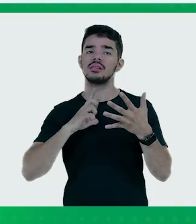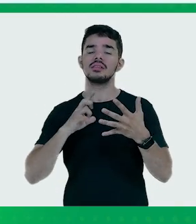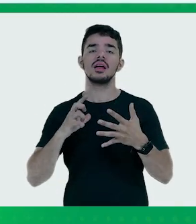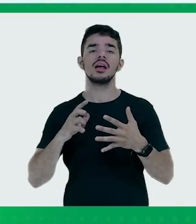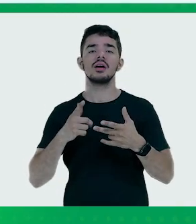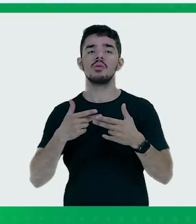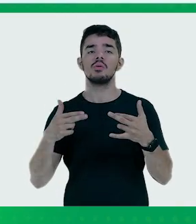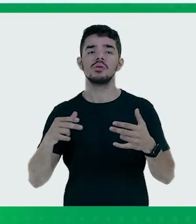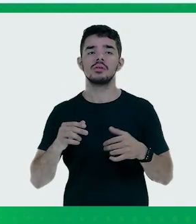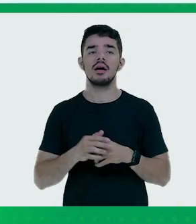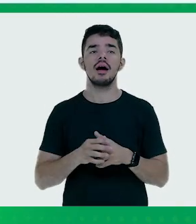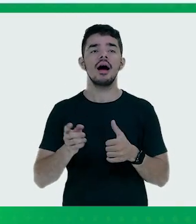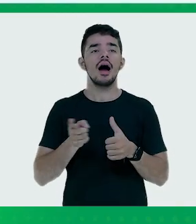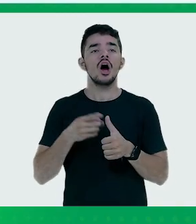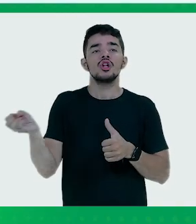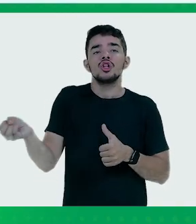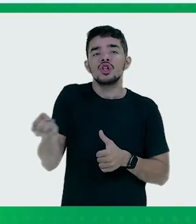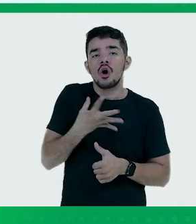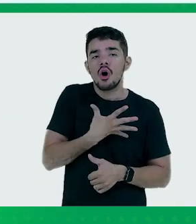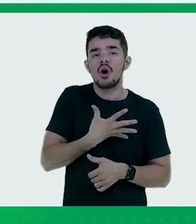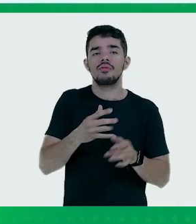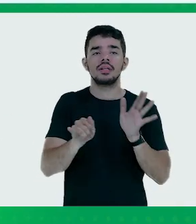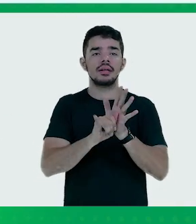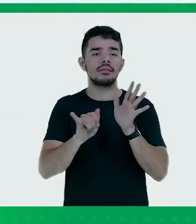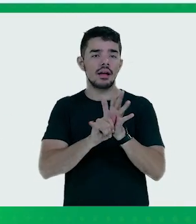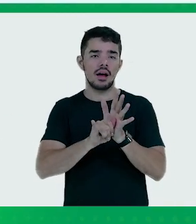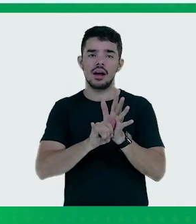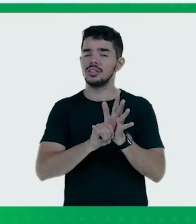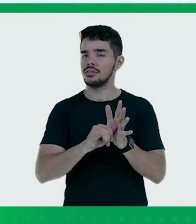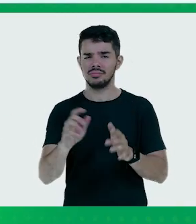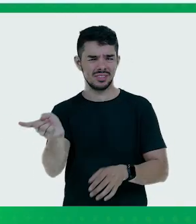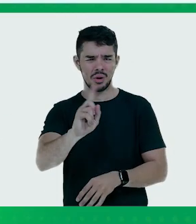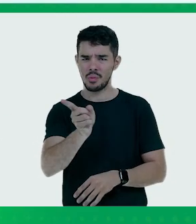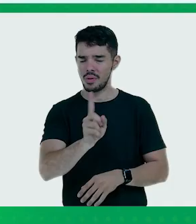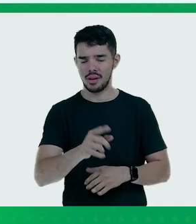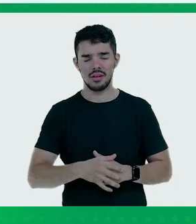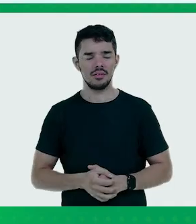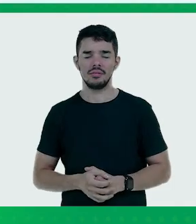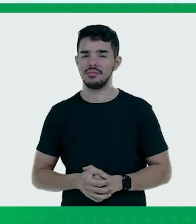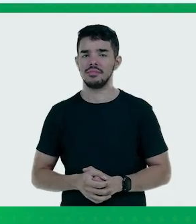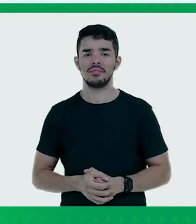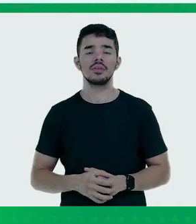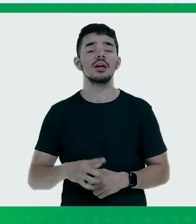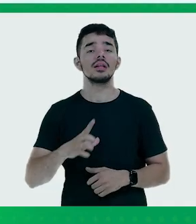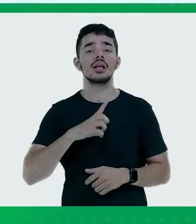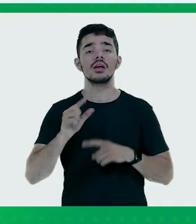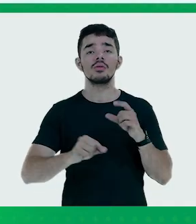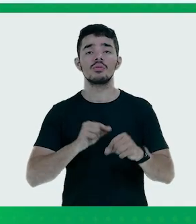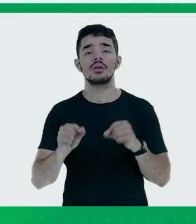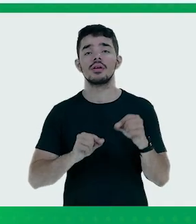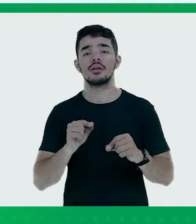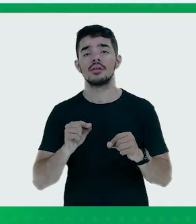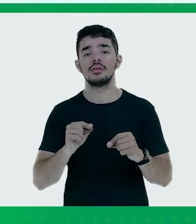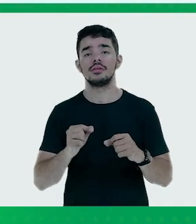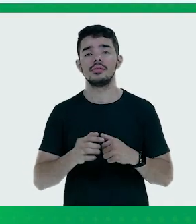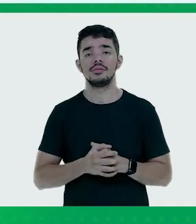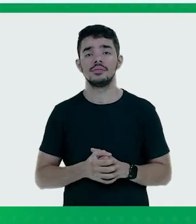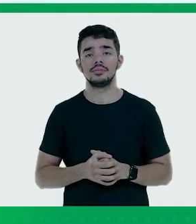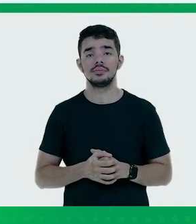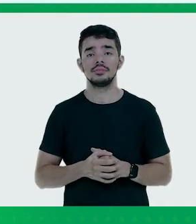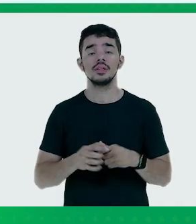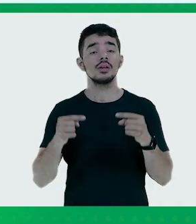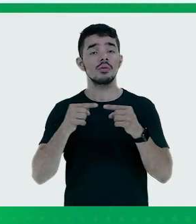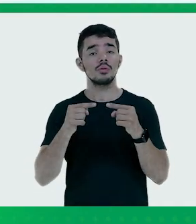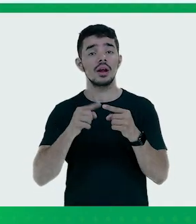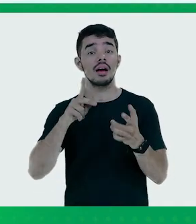que é uma nova identidade nacional no item A. Na verdade, não é isso, né? Ele traz ali para que,